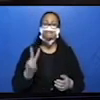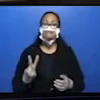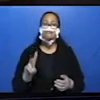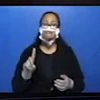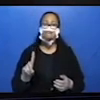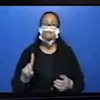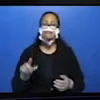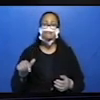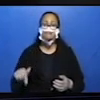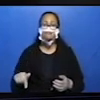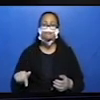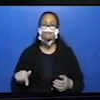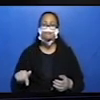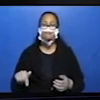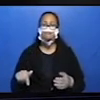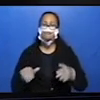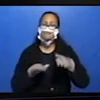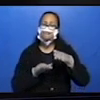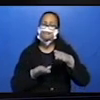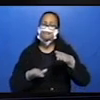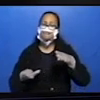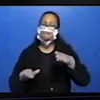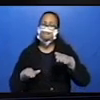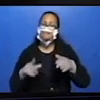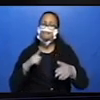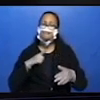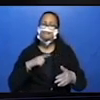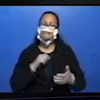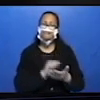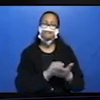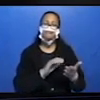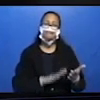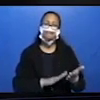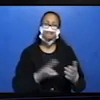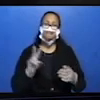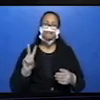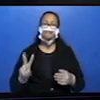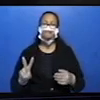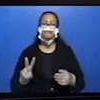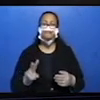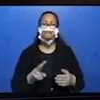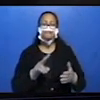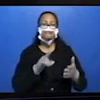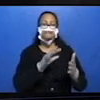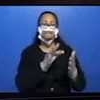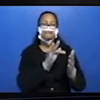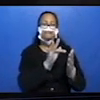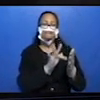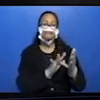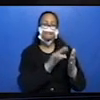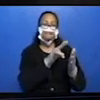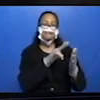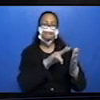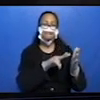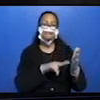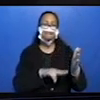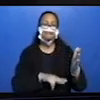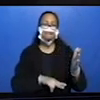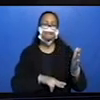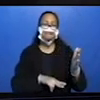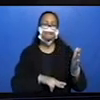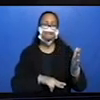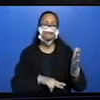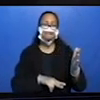lá embaixo, tem uma atividade, atividade 2. Leia o trecho do texto.